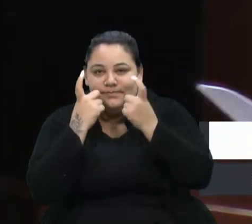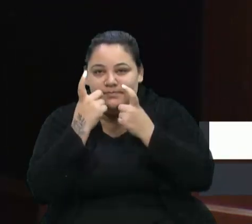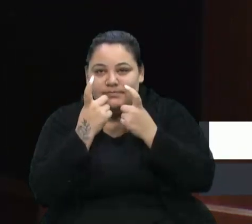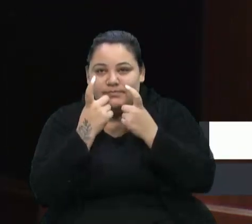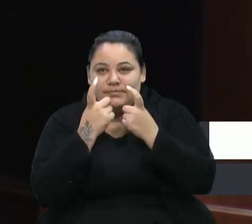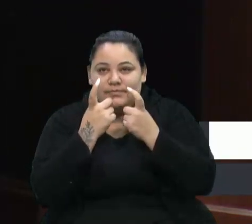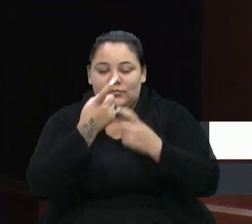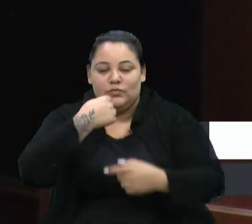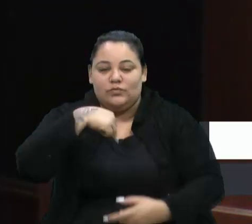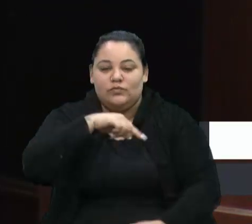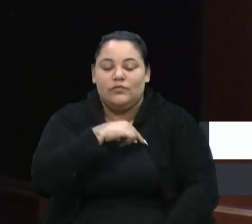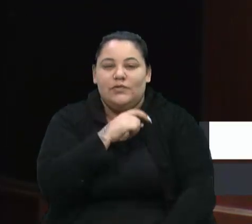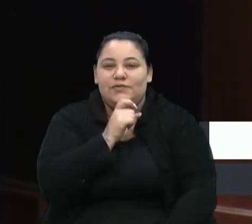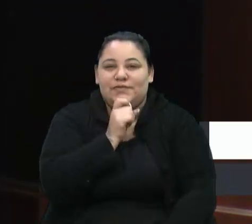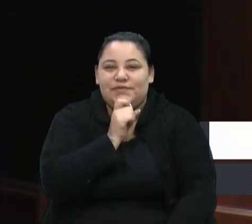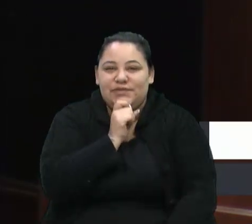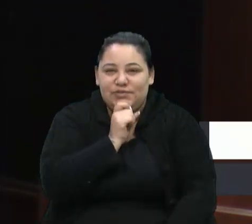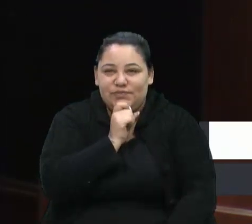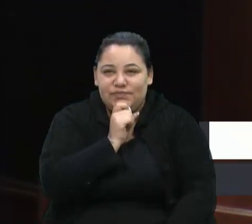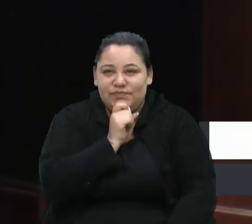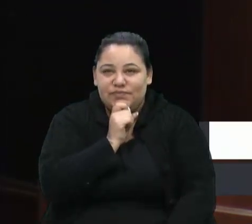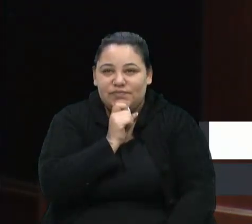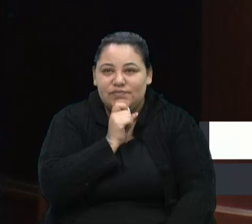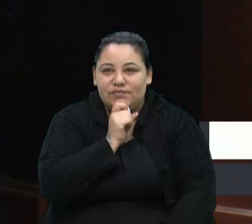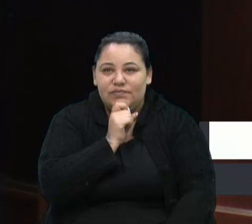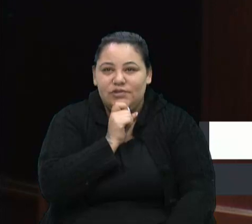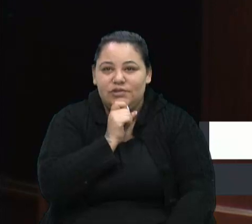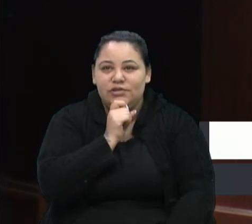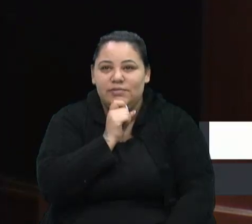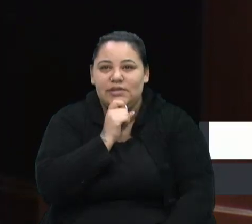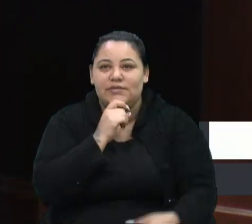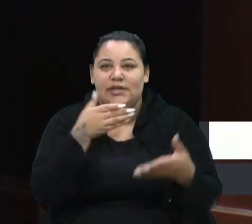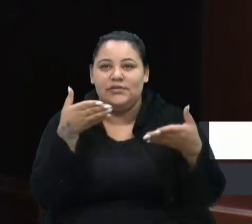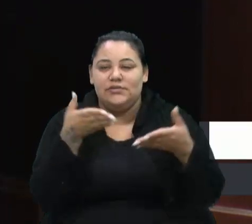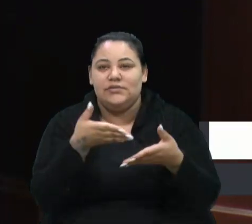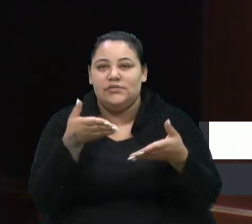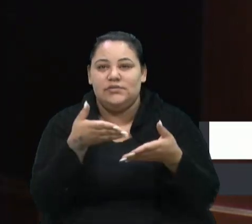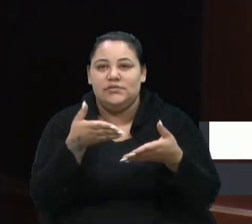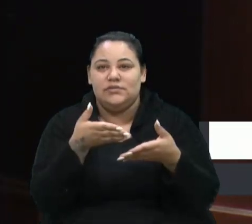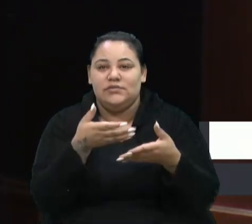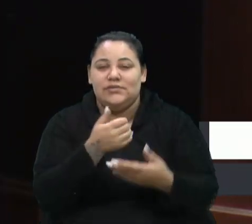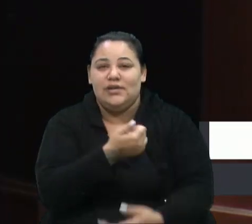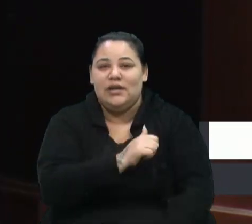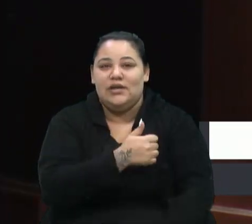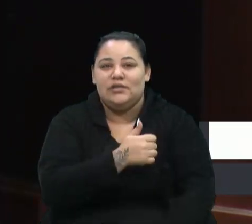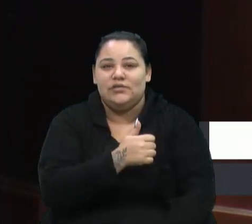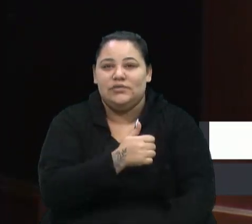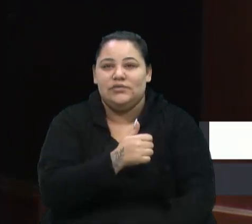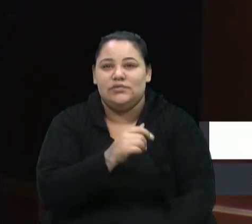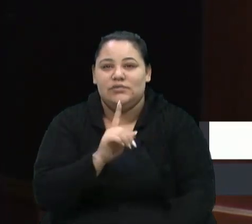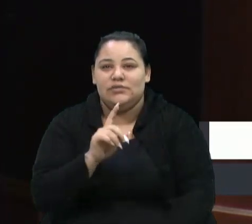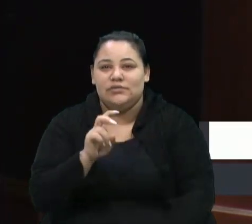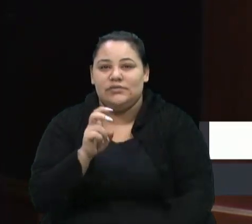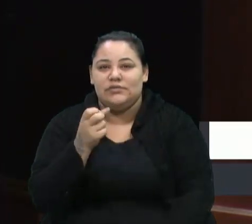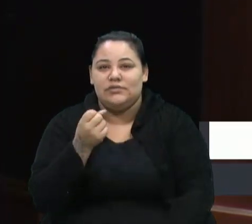nosso inverno, que está chegando hoje às 11h58 da manhã.